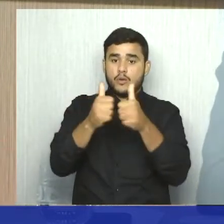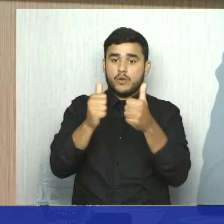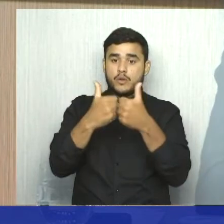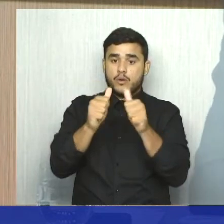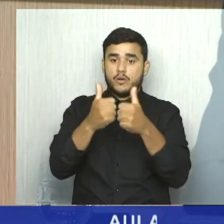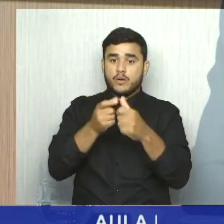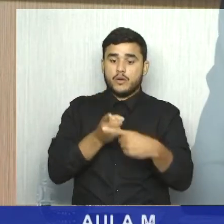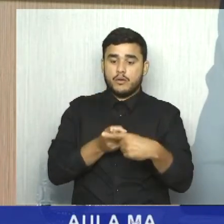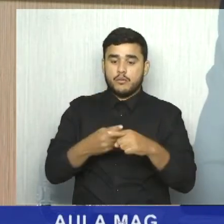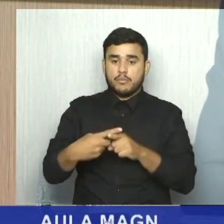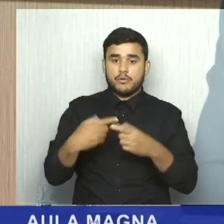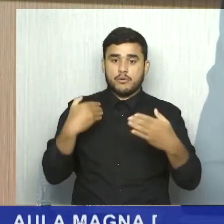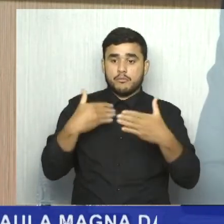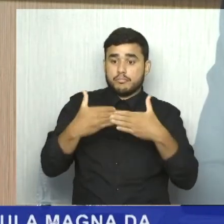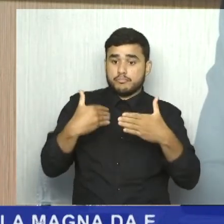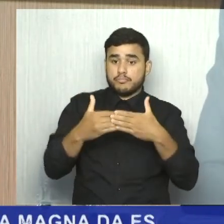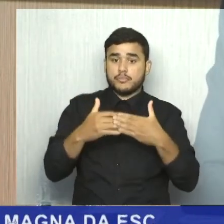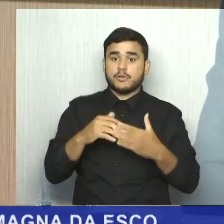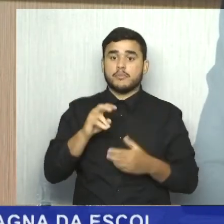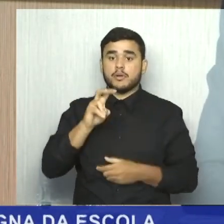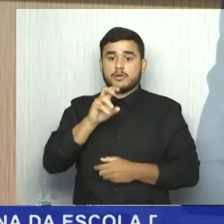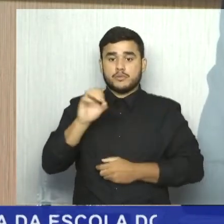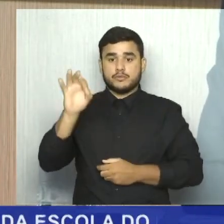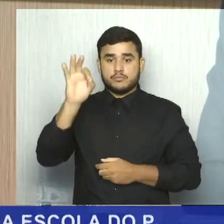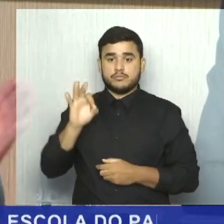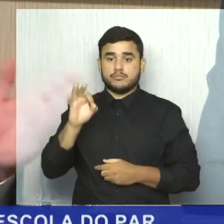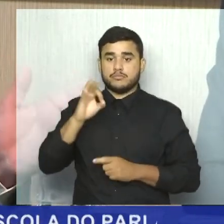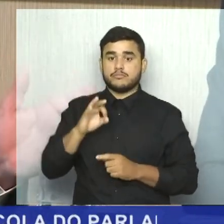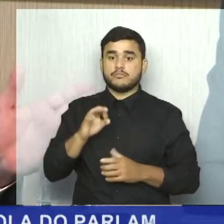mas corta metade dos empregos do sistema de ônibus.